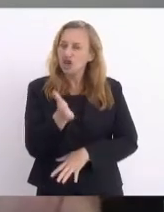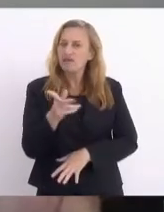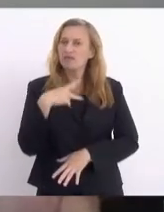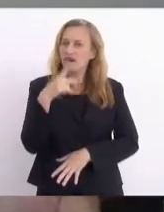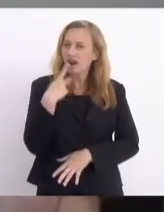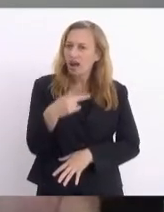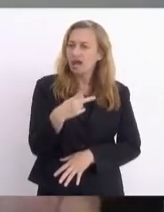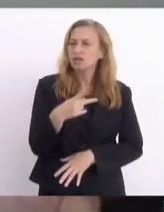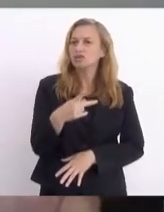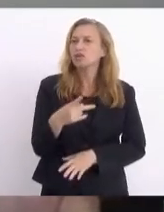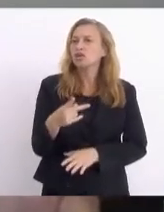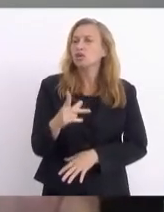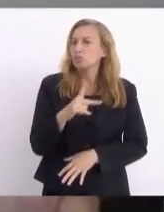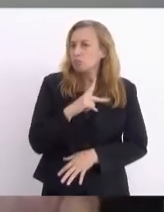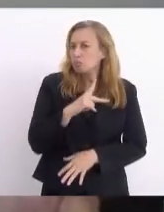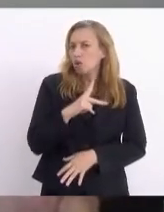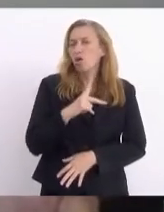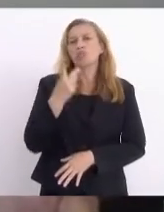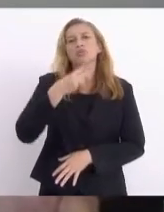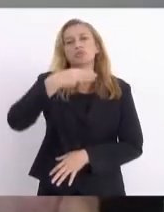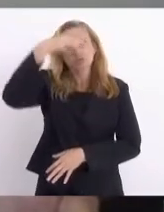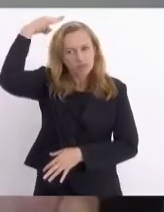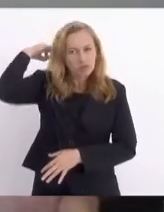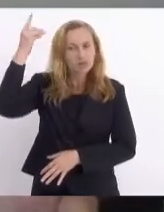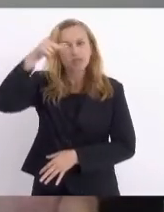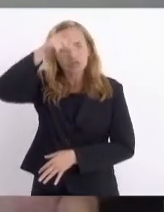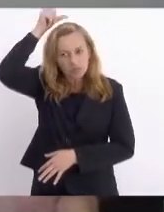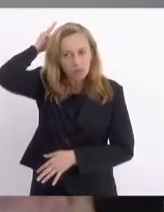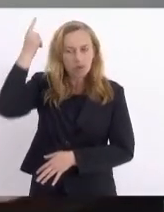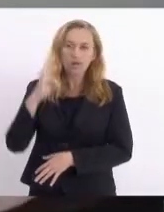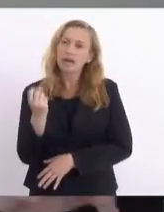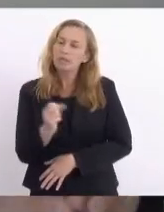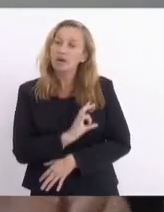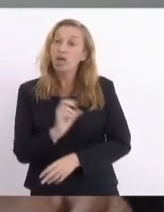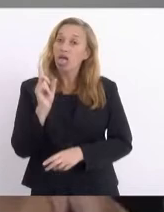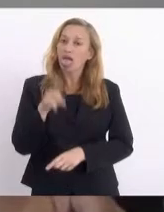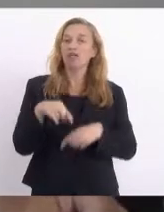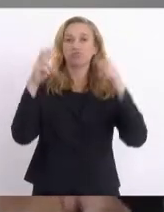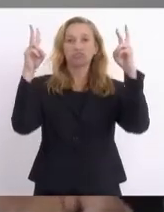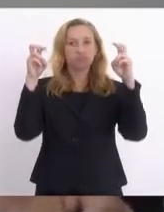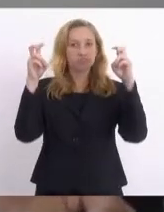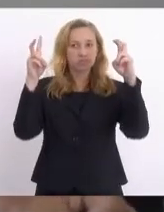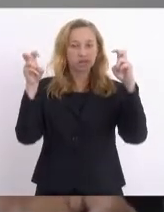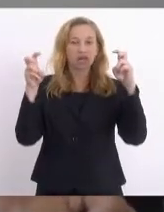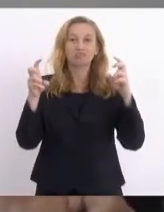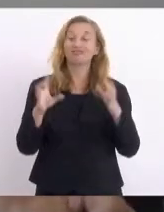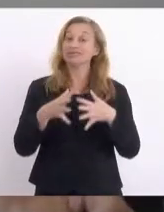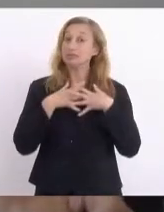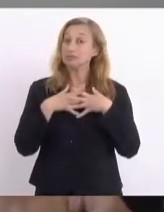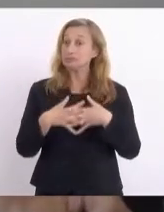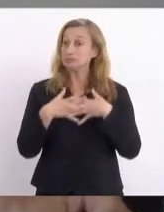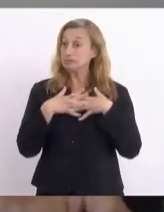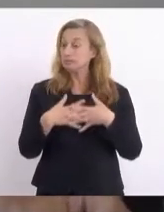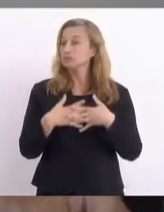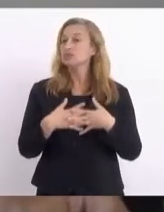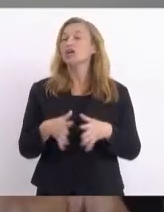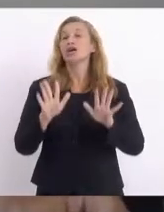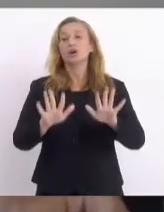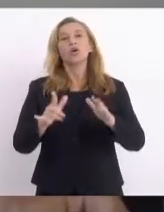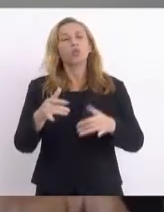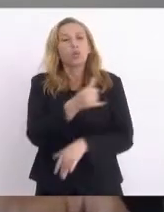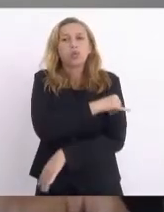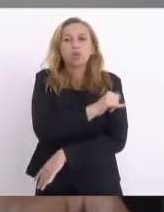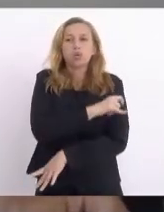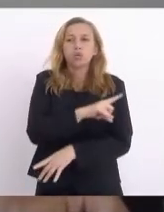como já disseram o próprio Márcio, o Luiz Paulo e a Marta, este é um tema muito complexo. Aliás, o Rio de Janeiro